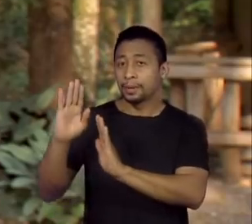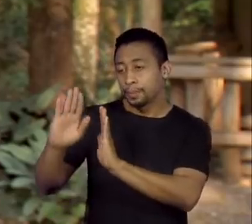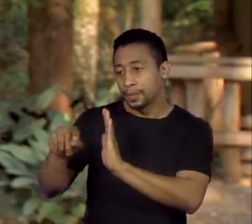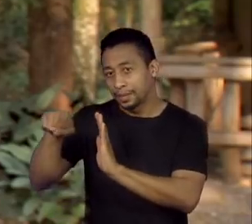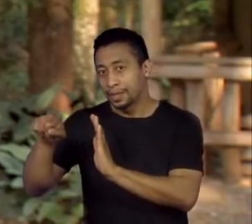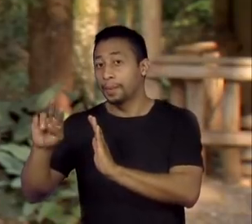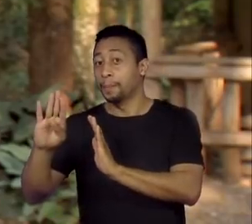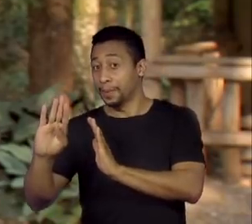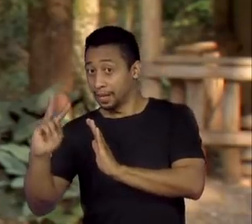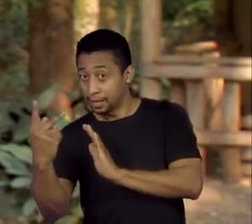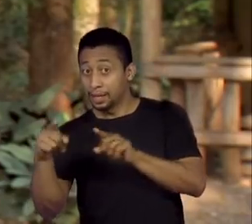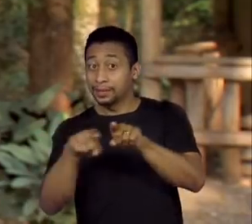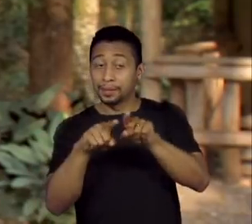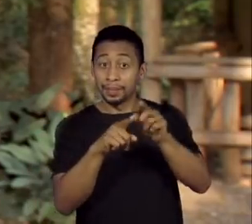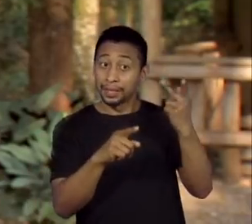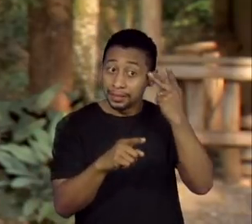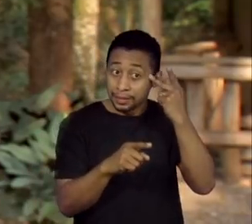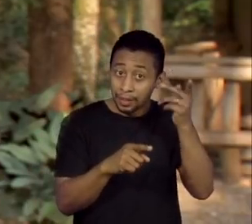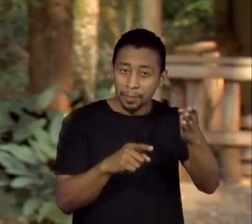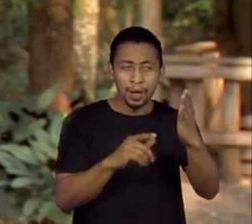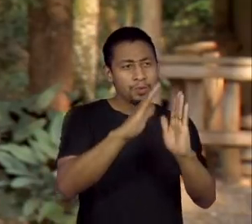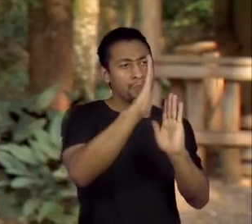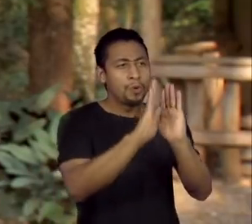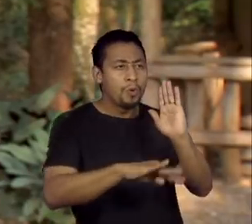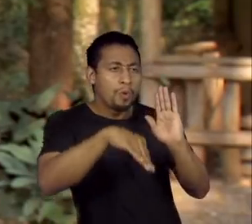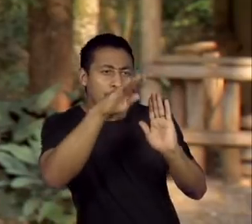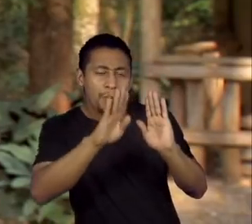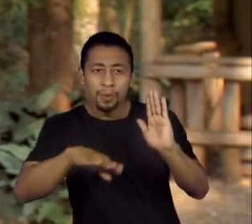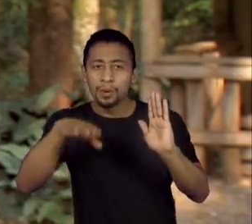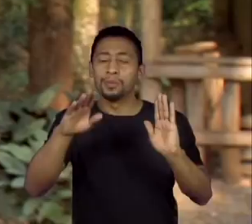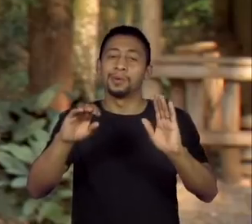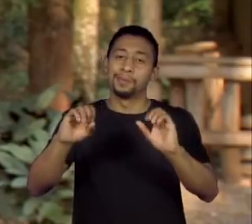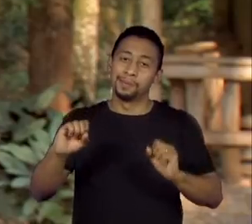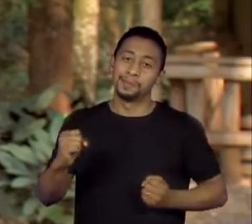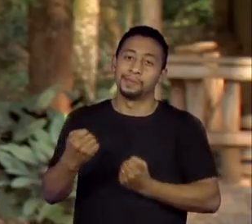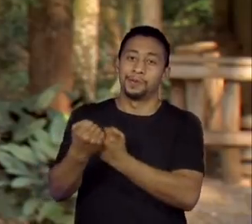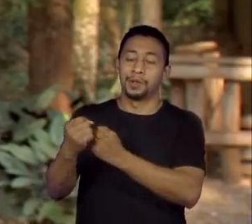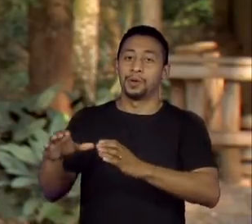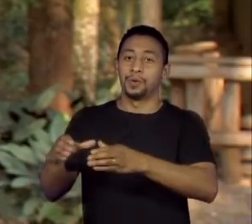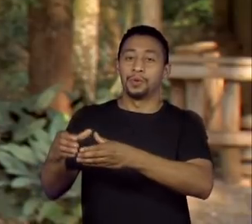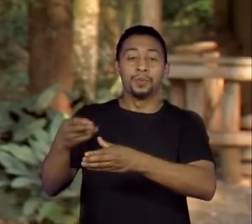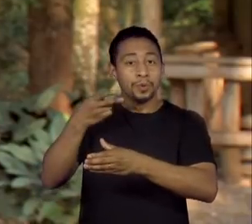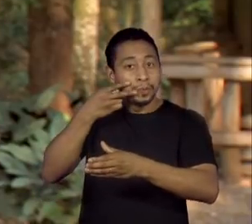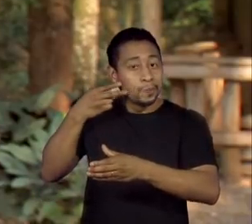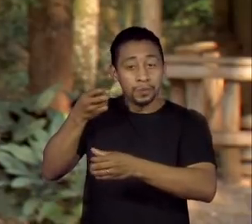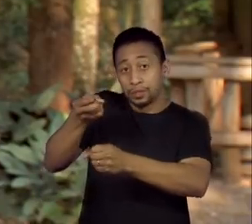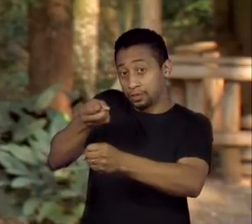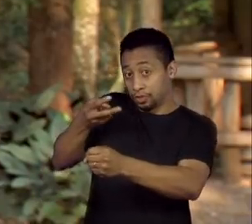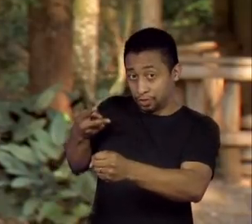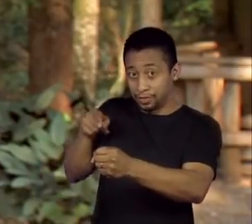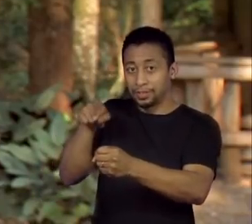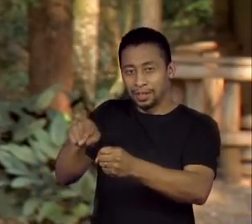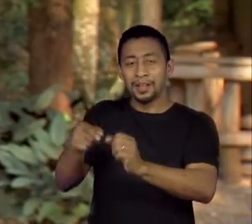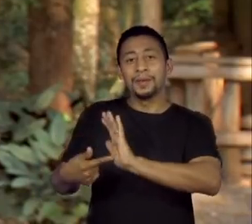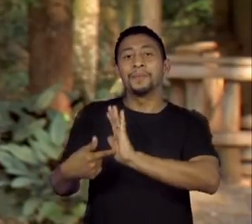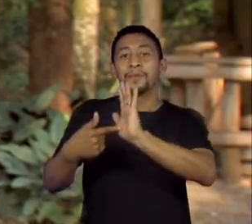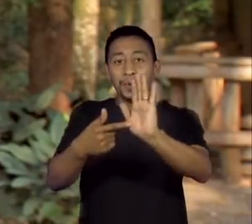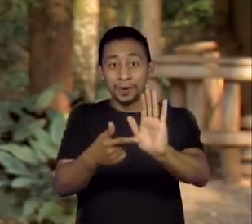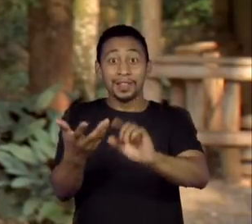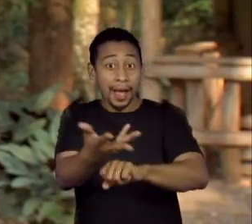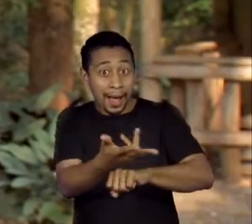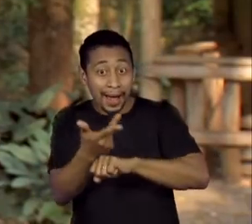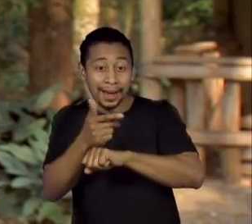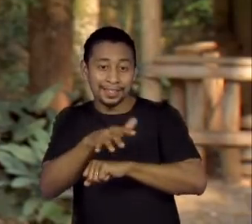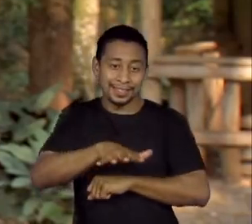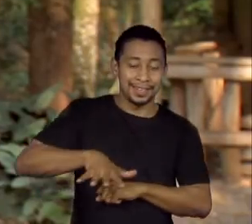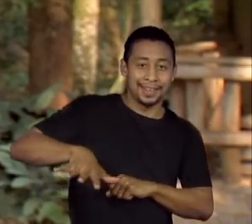em murais em defesa dos povos indígenas. Ela quer mostrar que a arte urbana pode ser um meio de expressão da